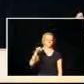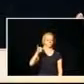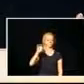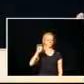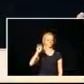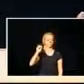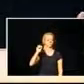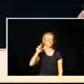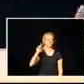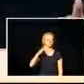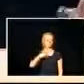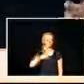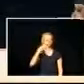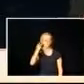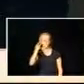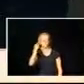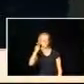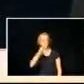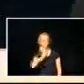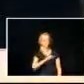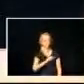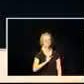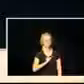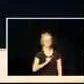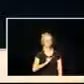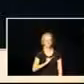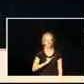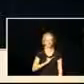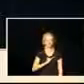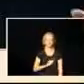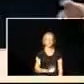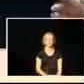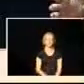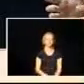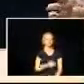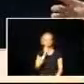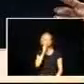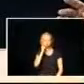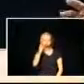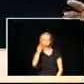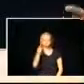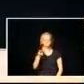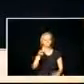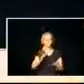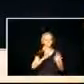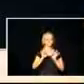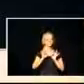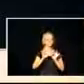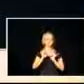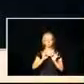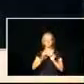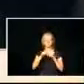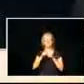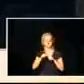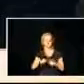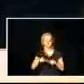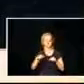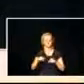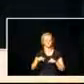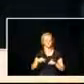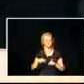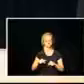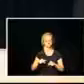internamente, e foi comentado que o projeto tinha chegado na casa e a casa tinha rejeitado